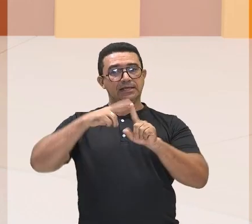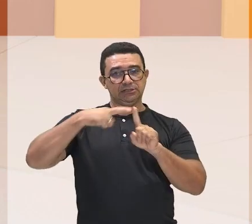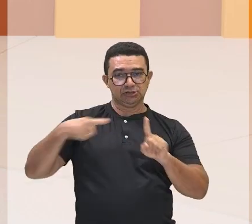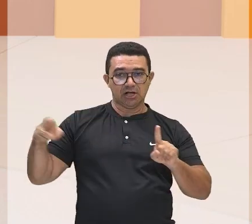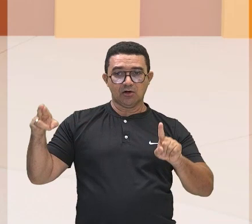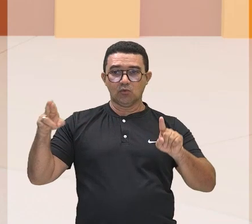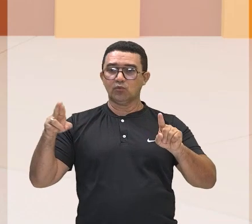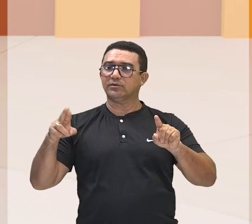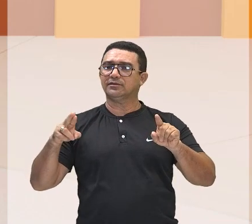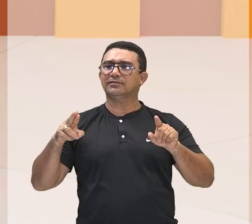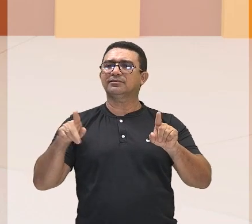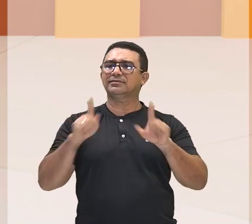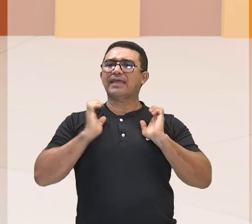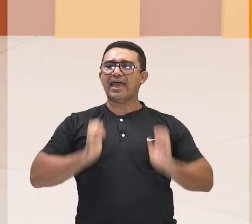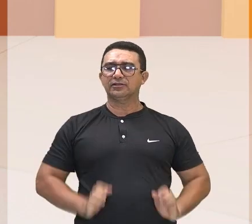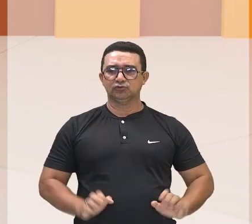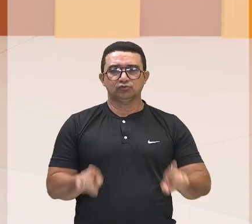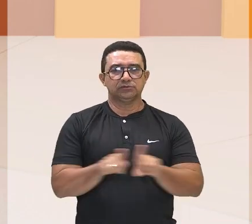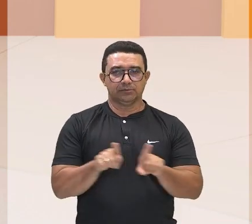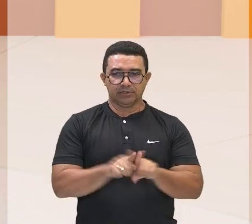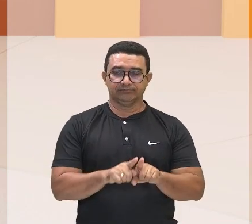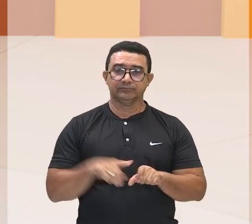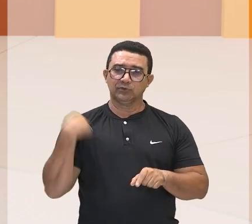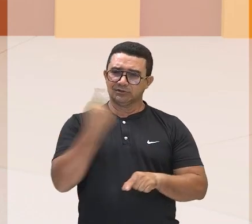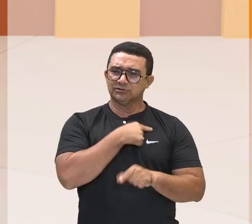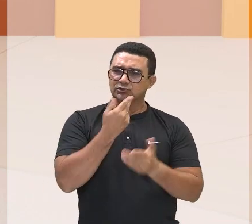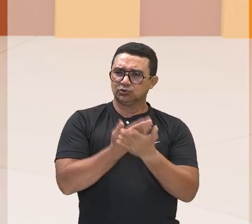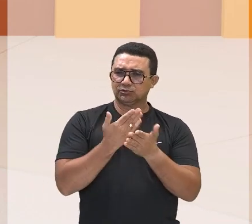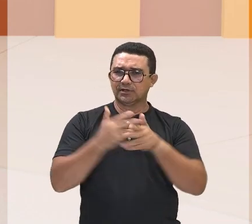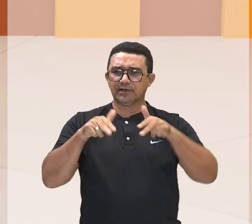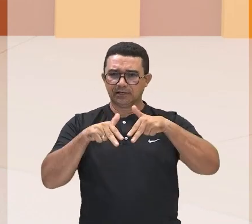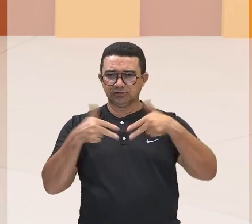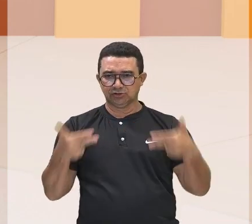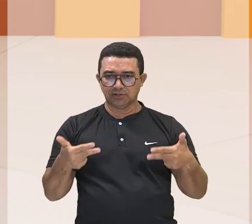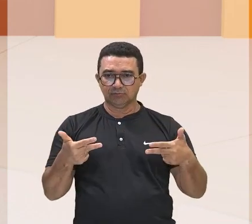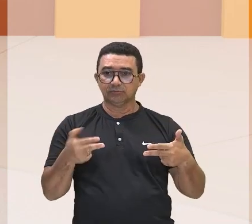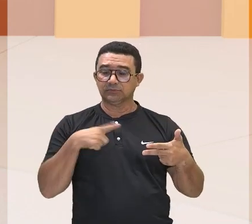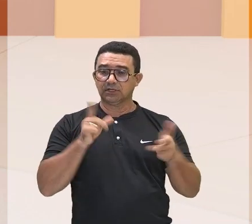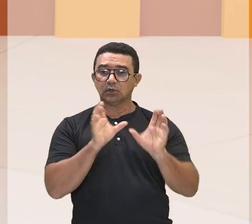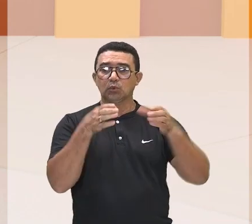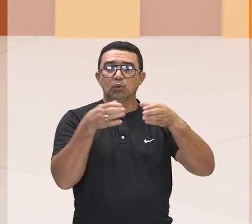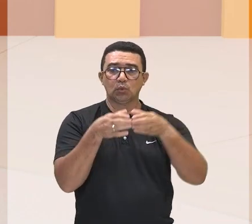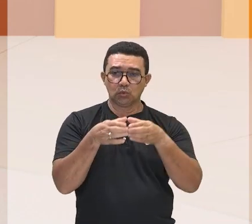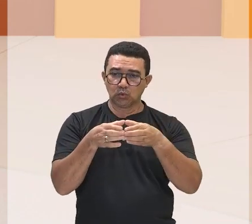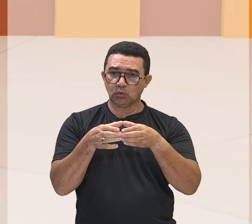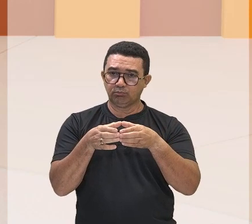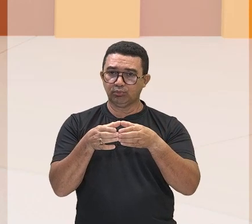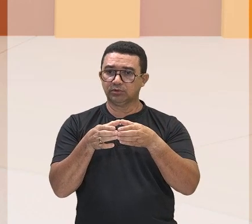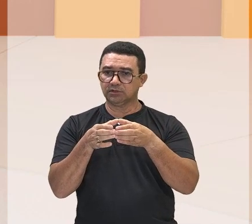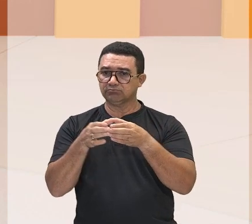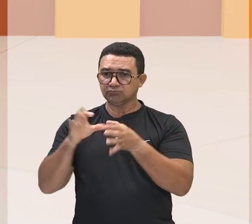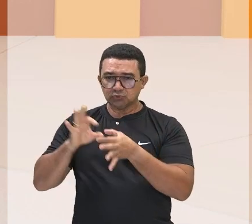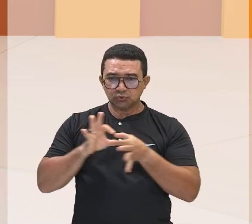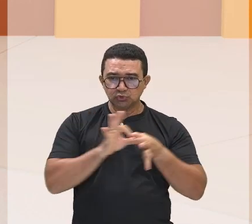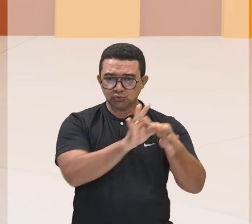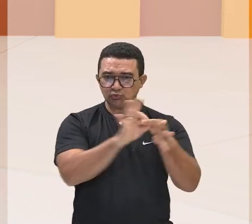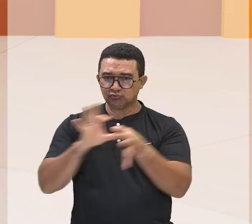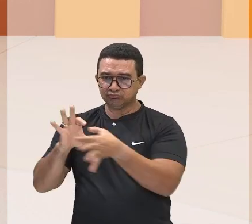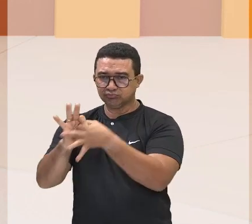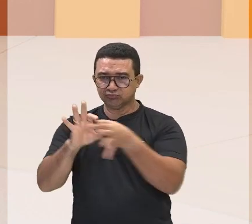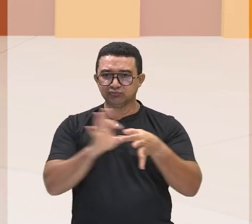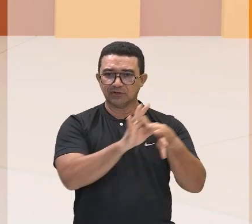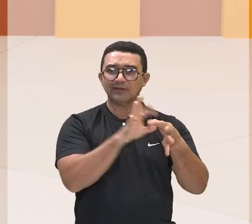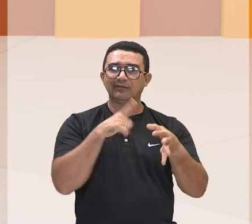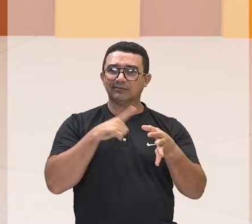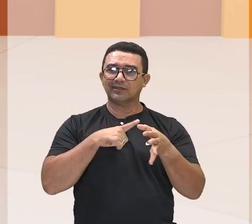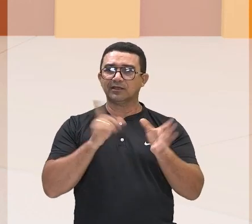gente observa que quando a gente estuda a etnia, vai existir um grupo, que acaba se juntando, que acaba tendo